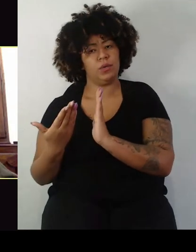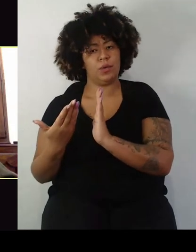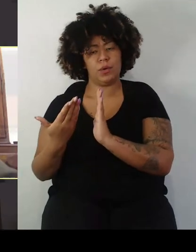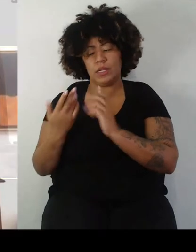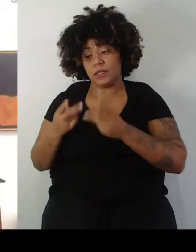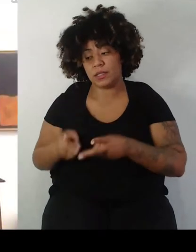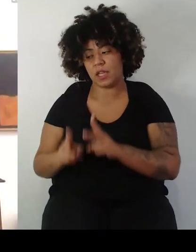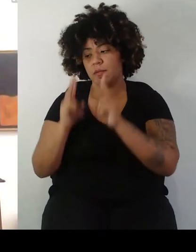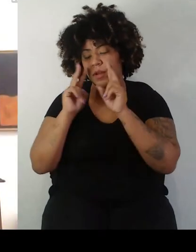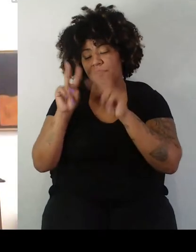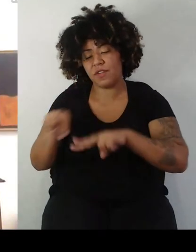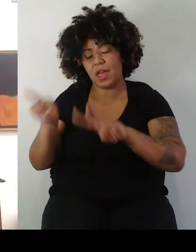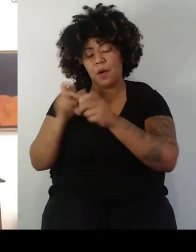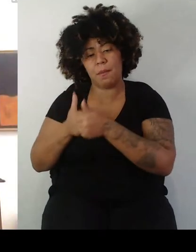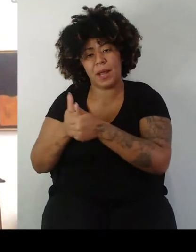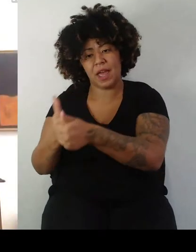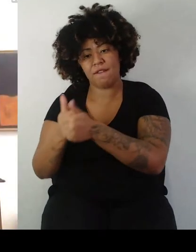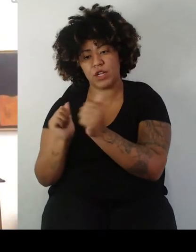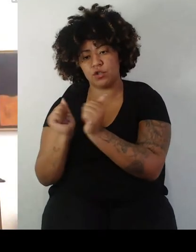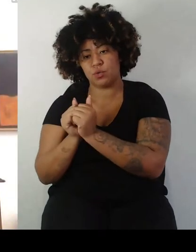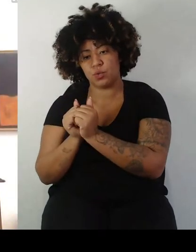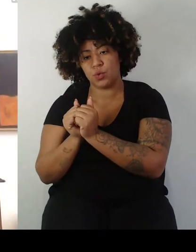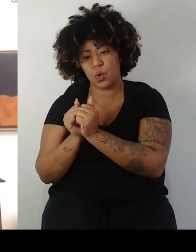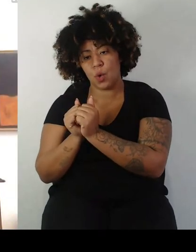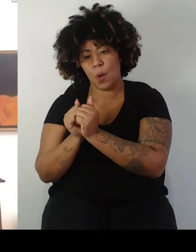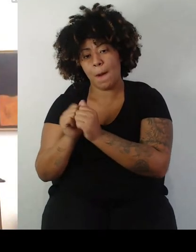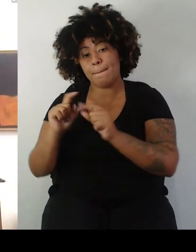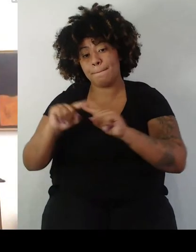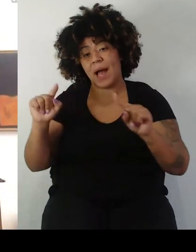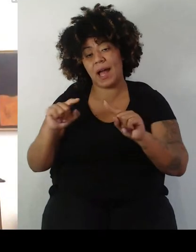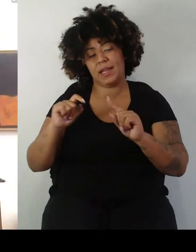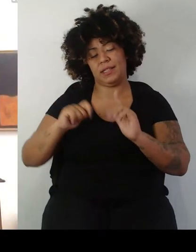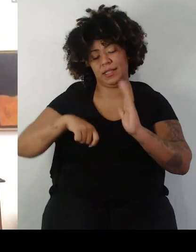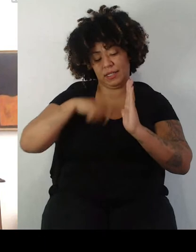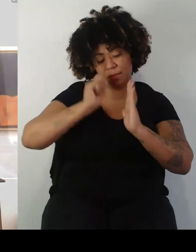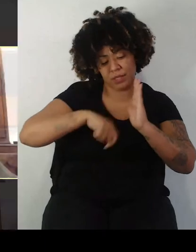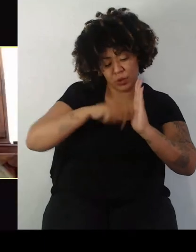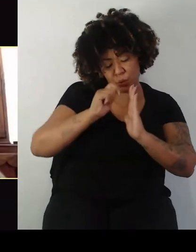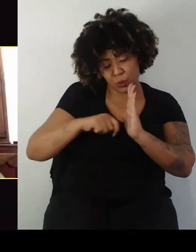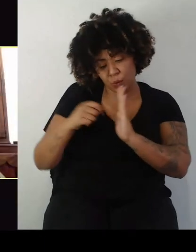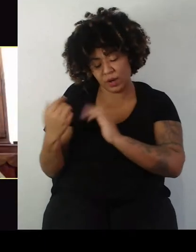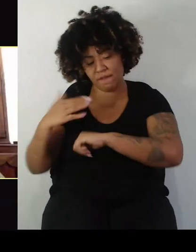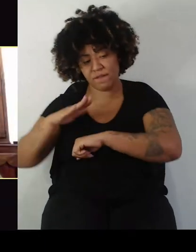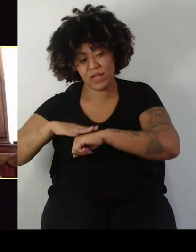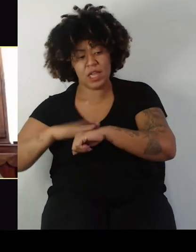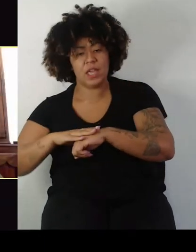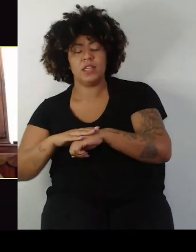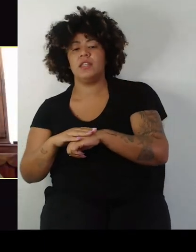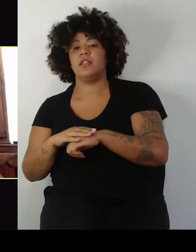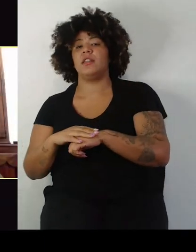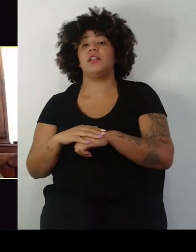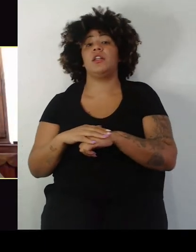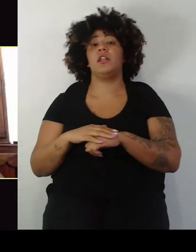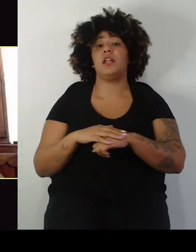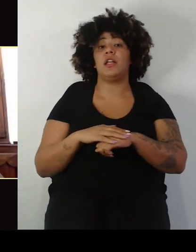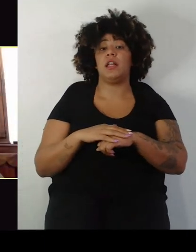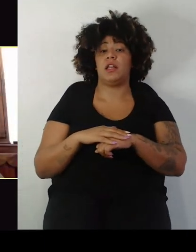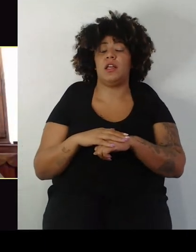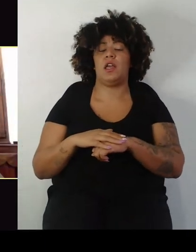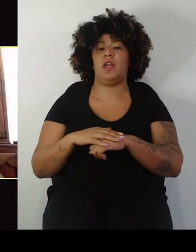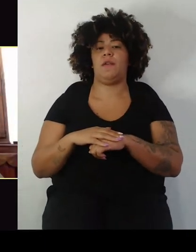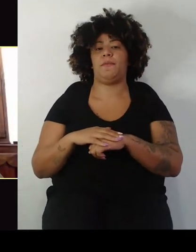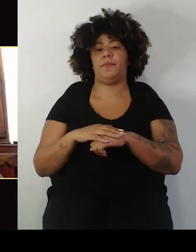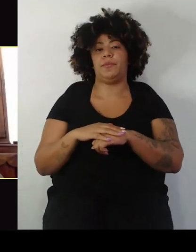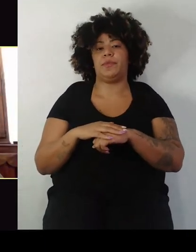Mas algumas dessas pinturas foram pinturas que foram encontradas e que eu não conhecia eram